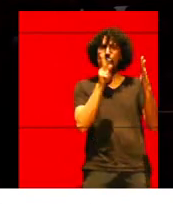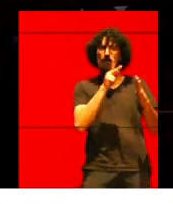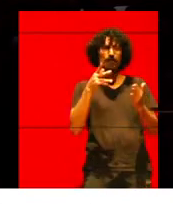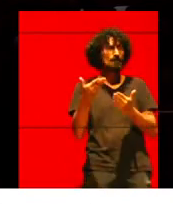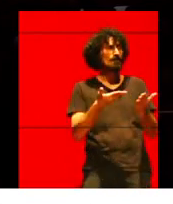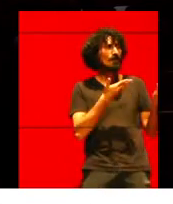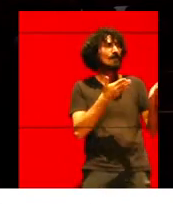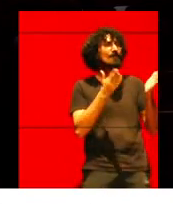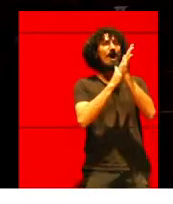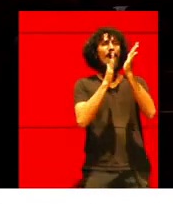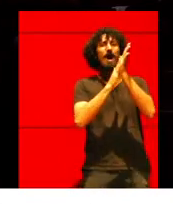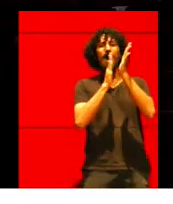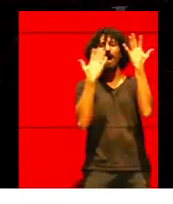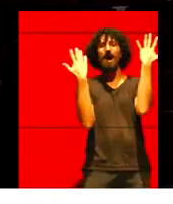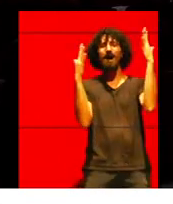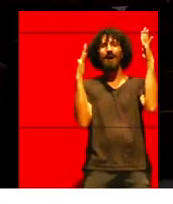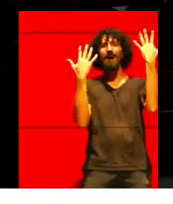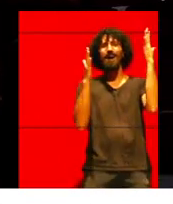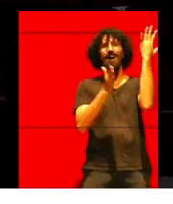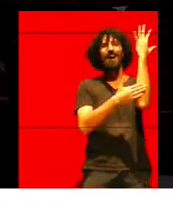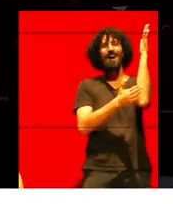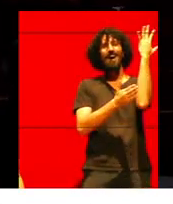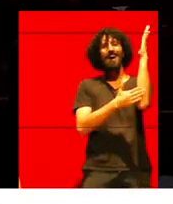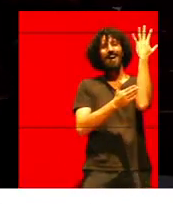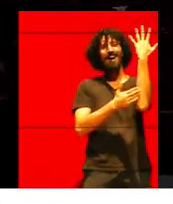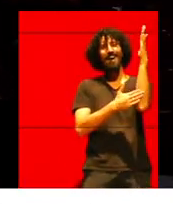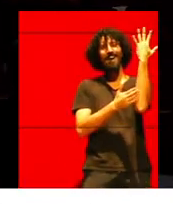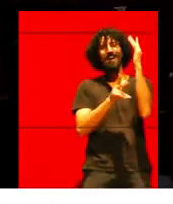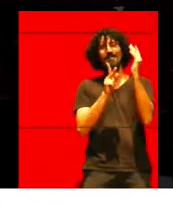Cadê os aplausos da professora Thaís?